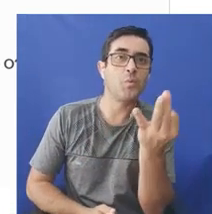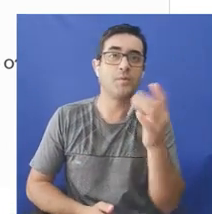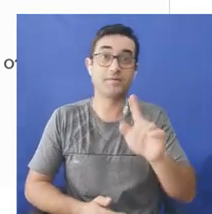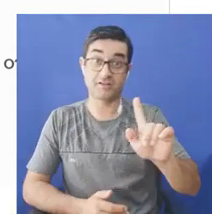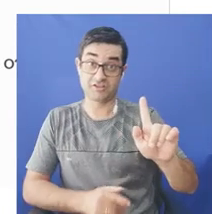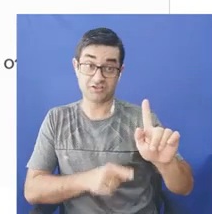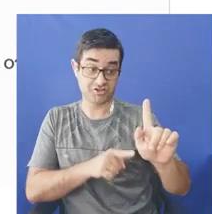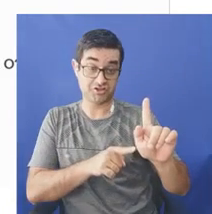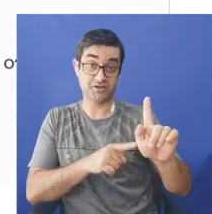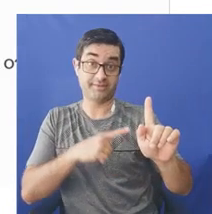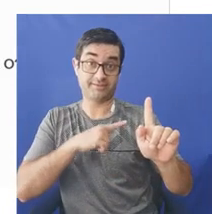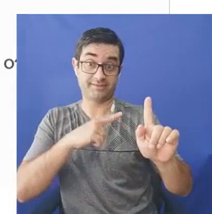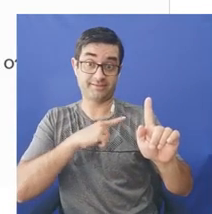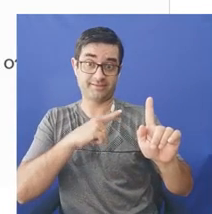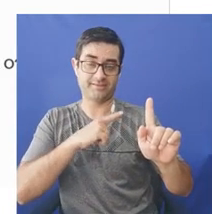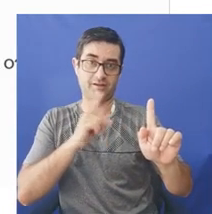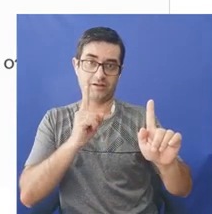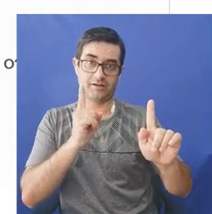que contém